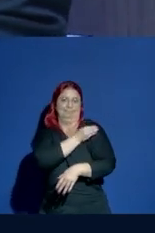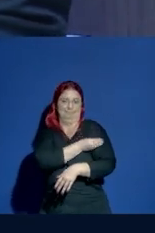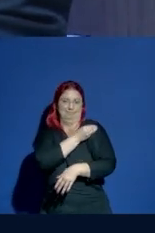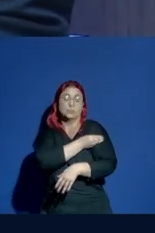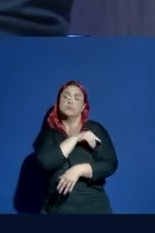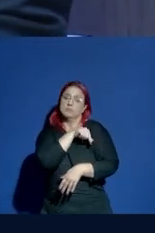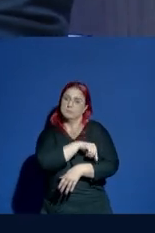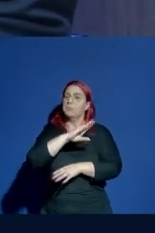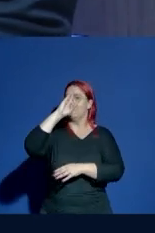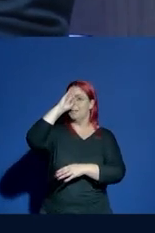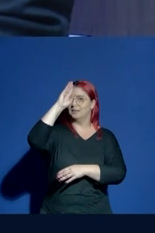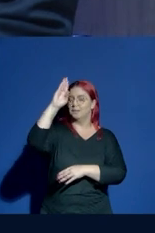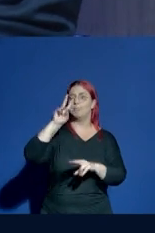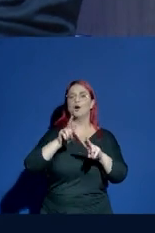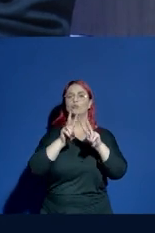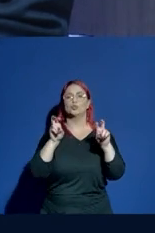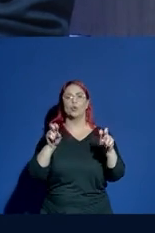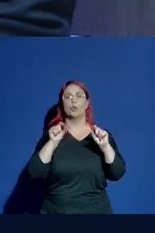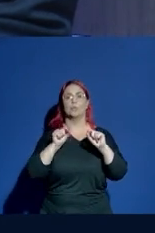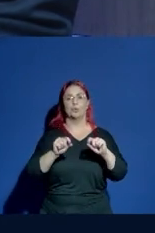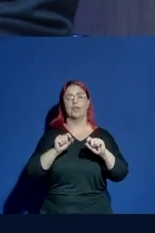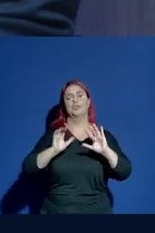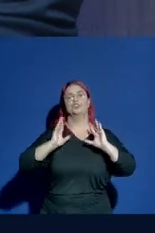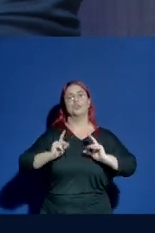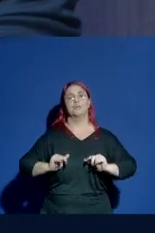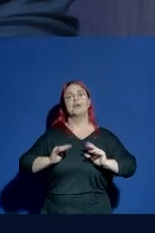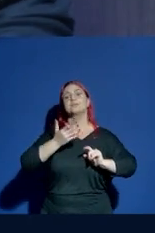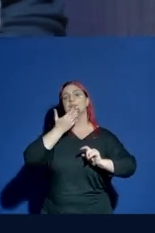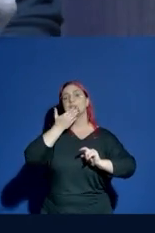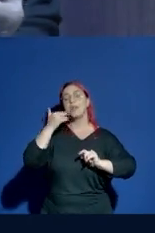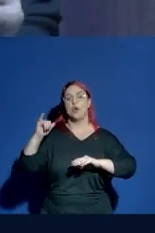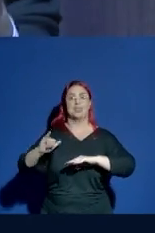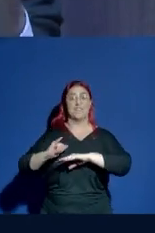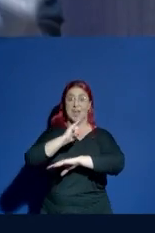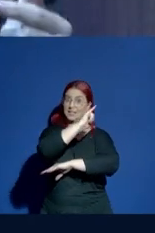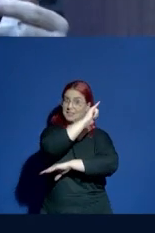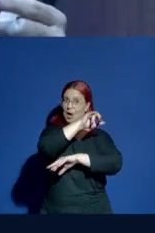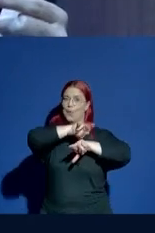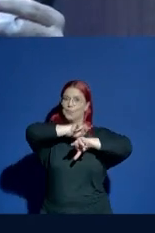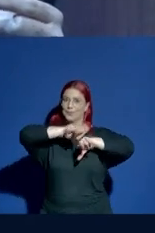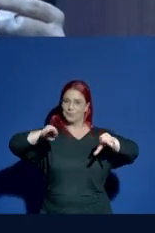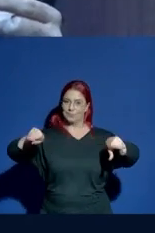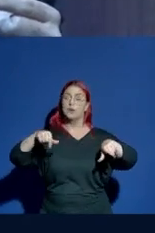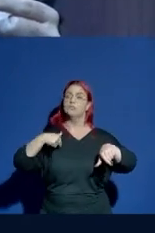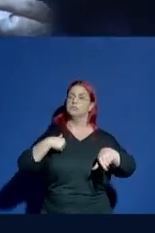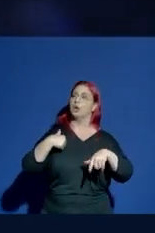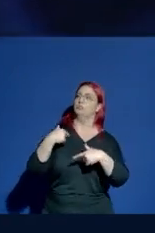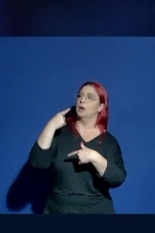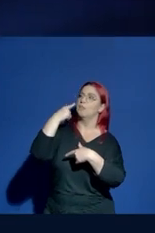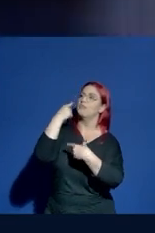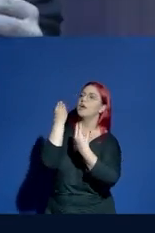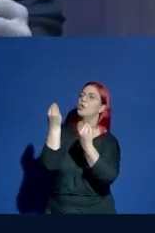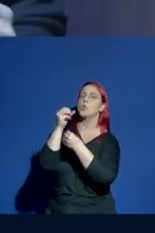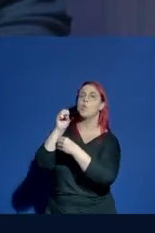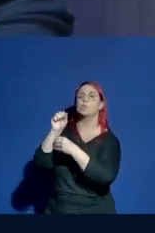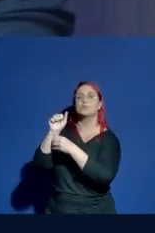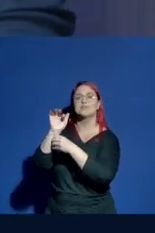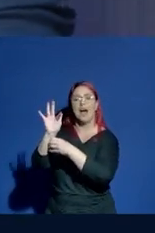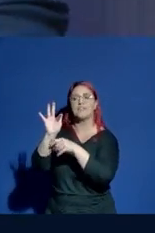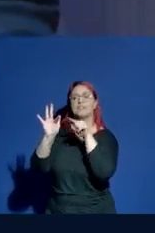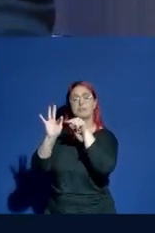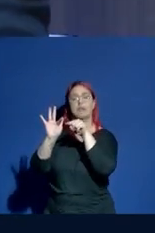também o protagonista da limpeza da Matriz de aviação então nós estamos criando um mandato para o Safra no projeto do combustível do futuro